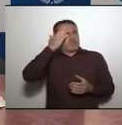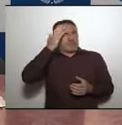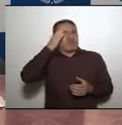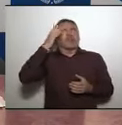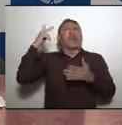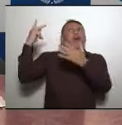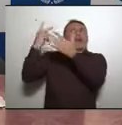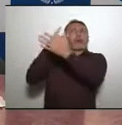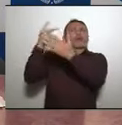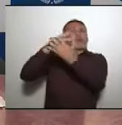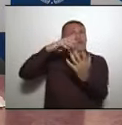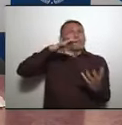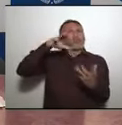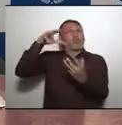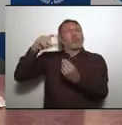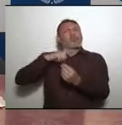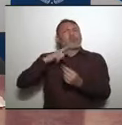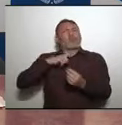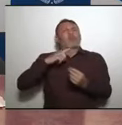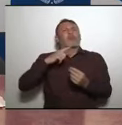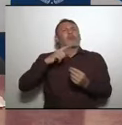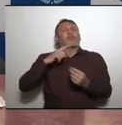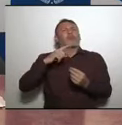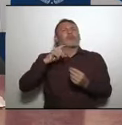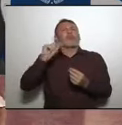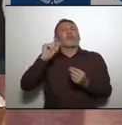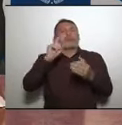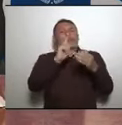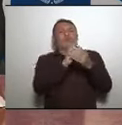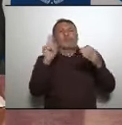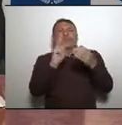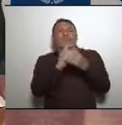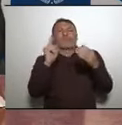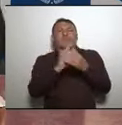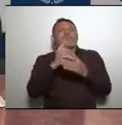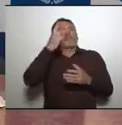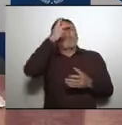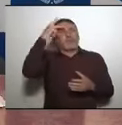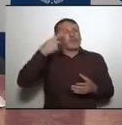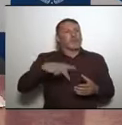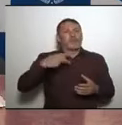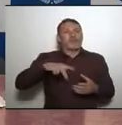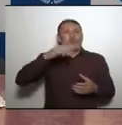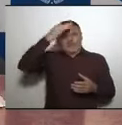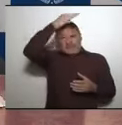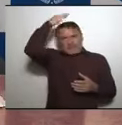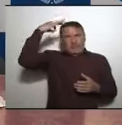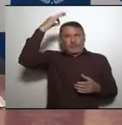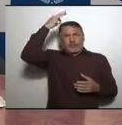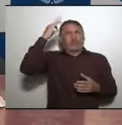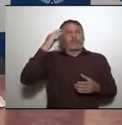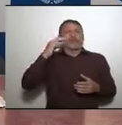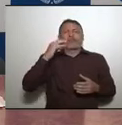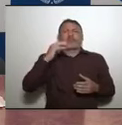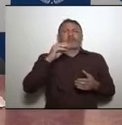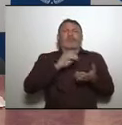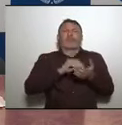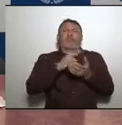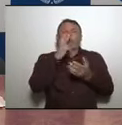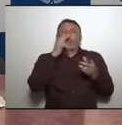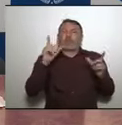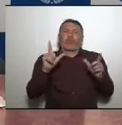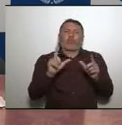uma redução no número de isolamento aqui no estado. A exemplo de outros estados, como por